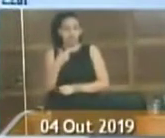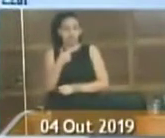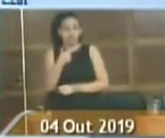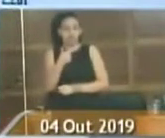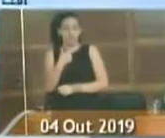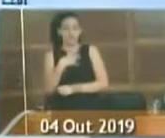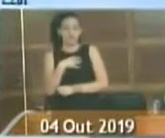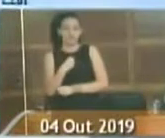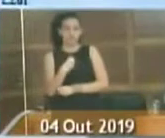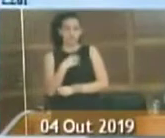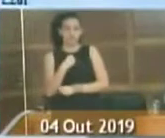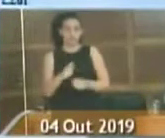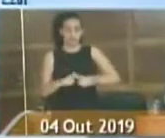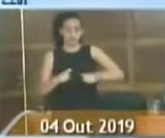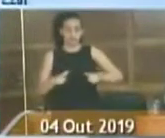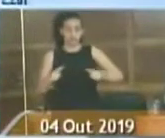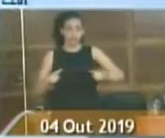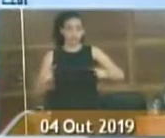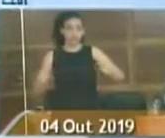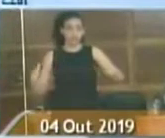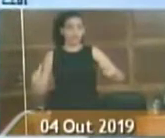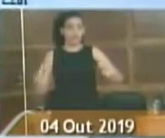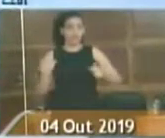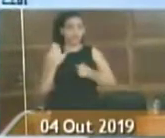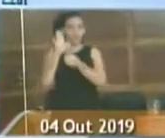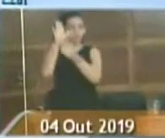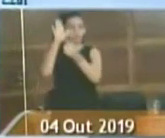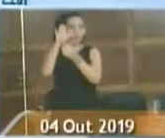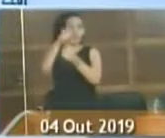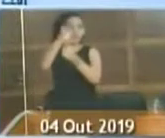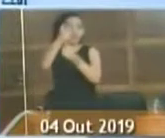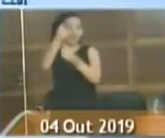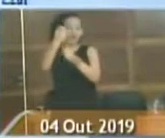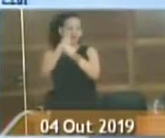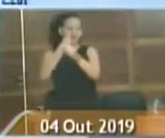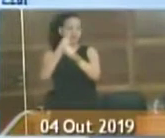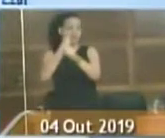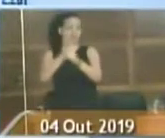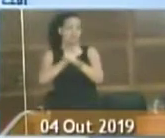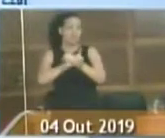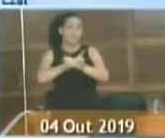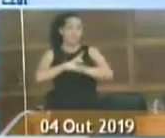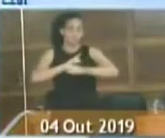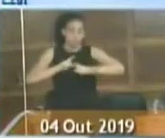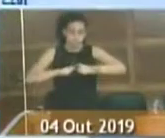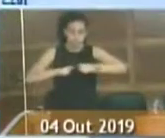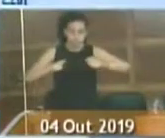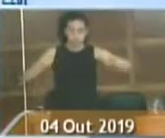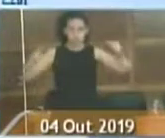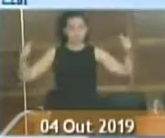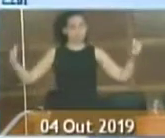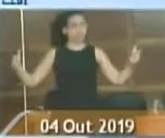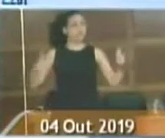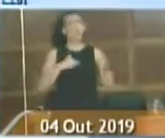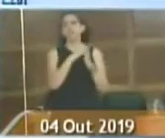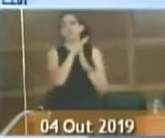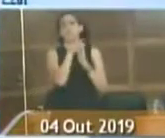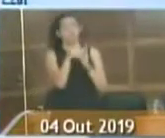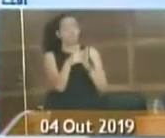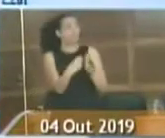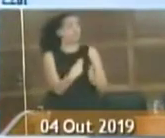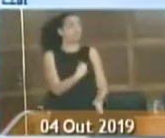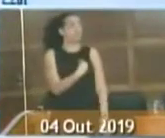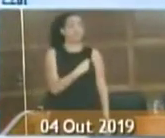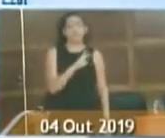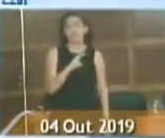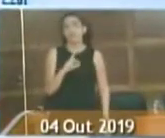ninhada, você vê o crescimento em 10 anos. É claro que você vai ter uma ninhada dessa, nem todos os cães vão sobreviver, mas